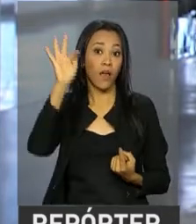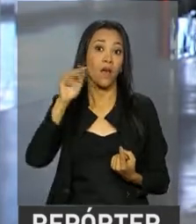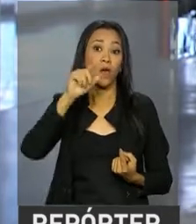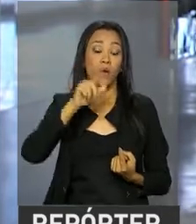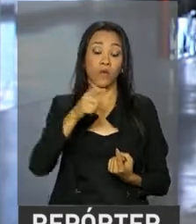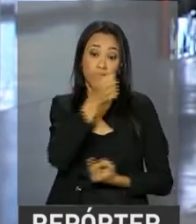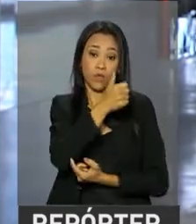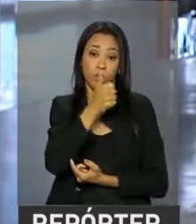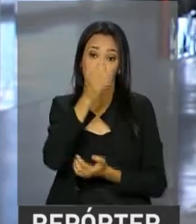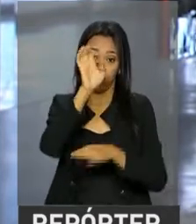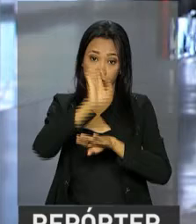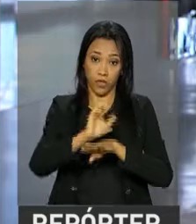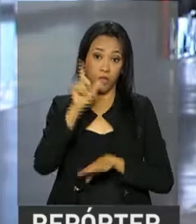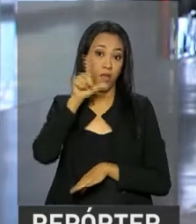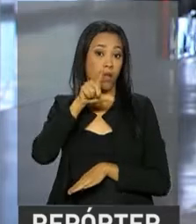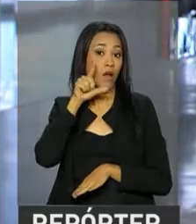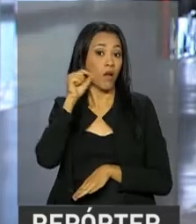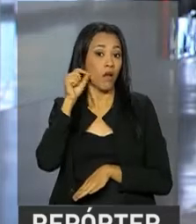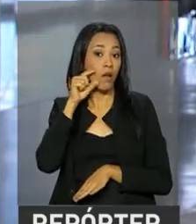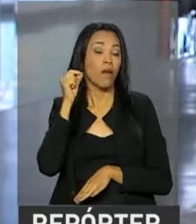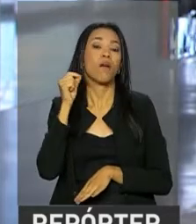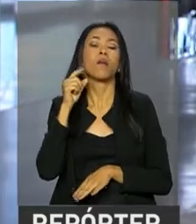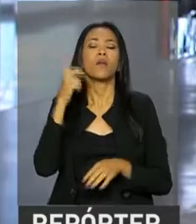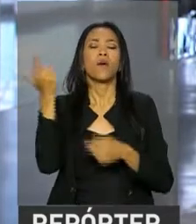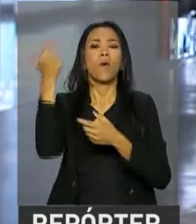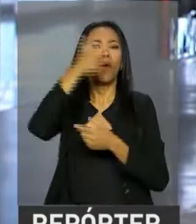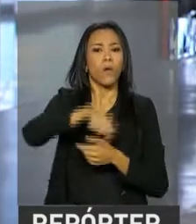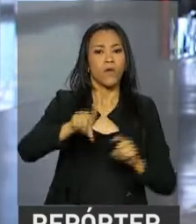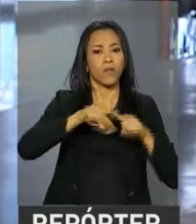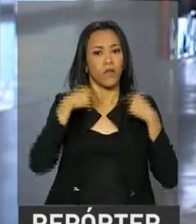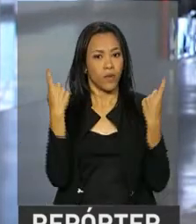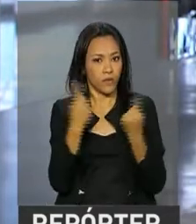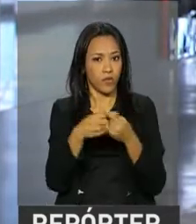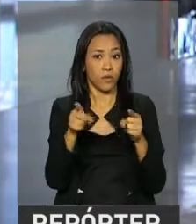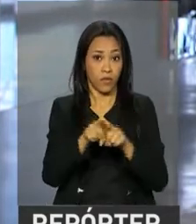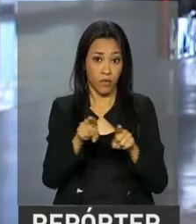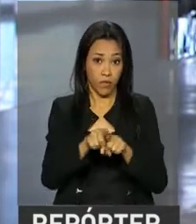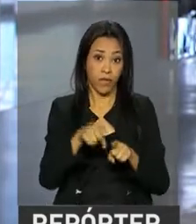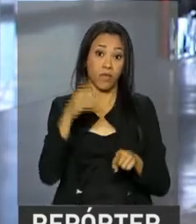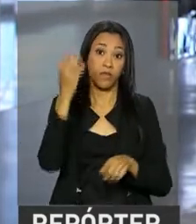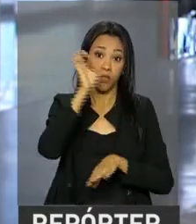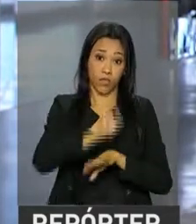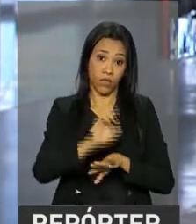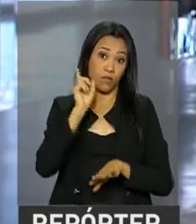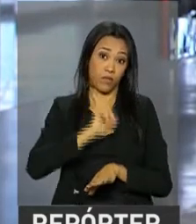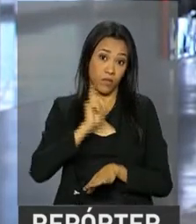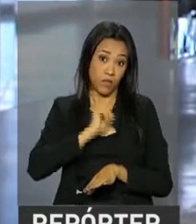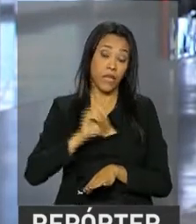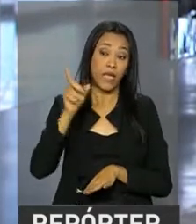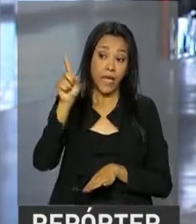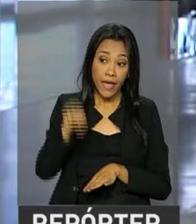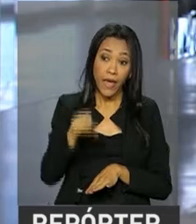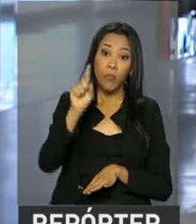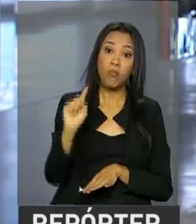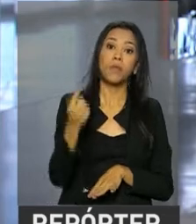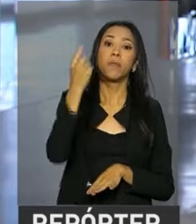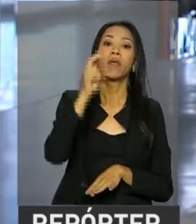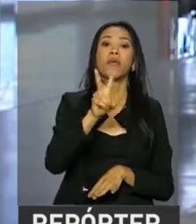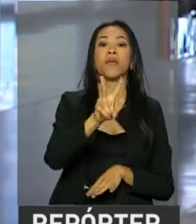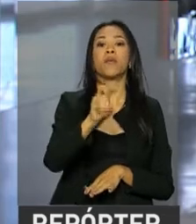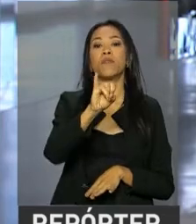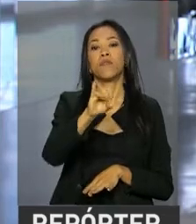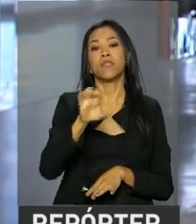alagoas já no começo da tarde ele tem uma outra reunião com o deputado federal fábio ramalho de minas gerais que é o primeiro vice presidente da câmara dos